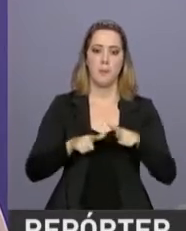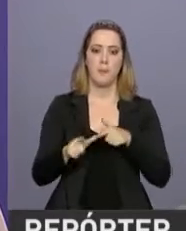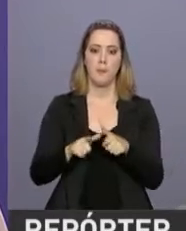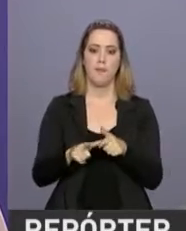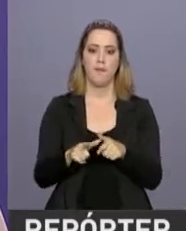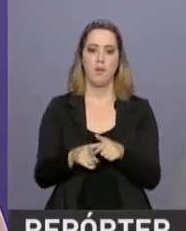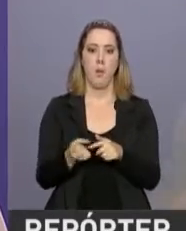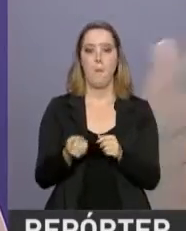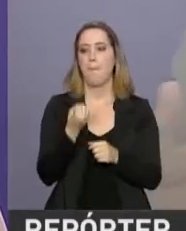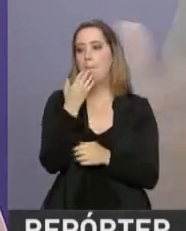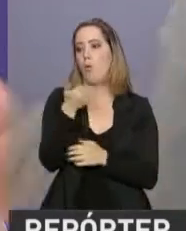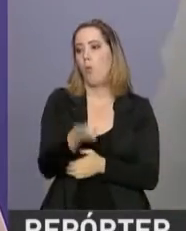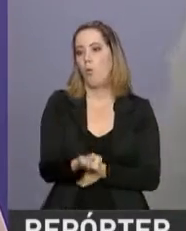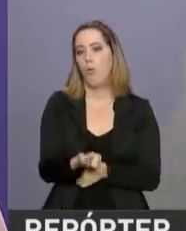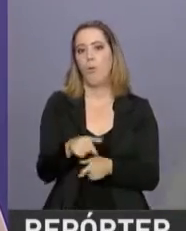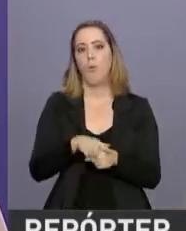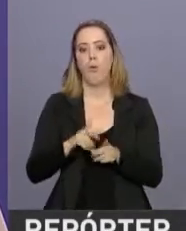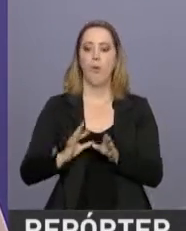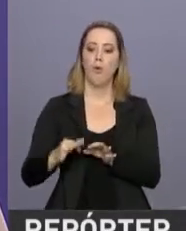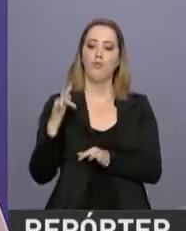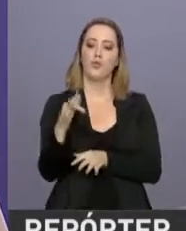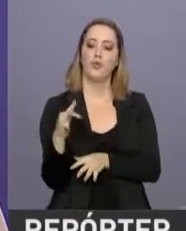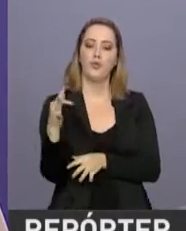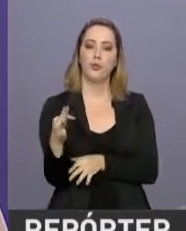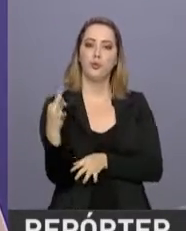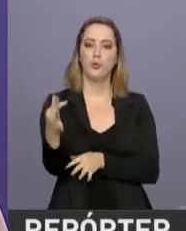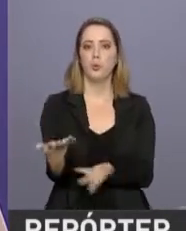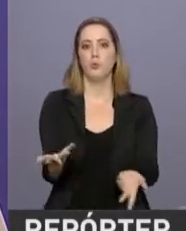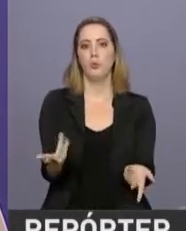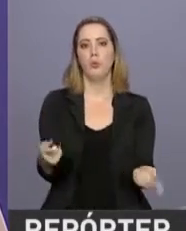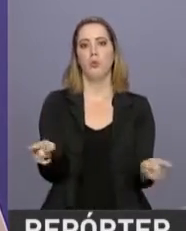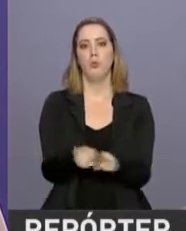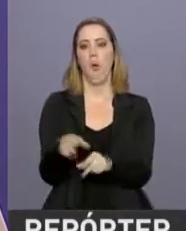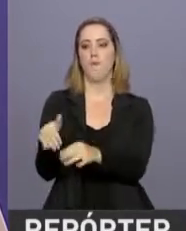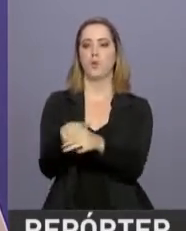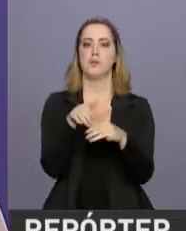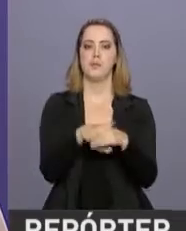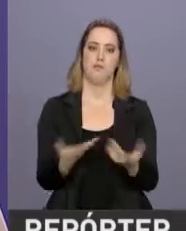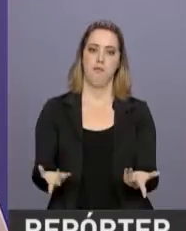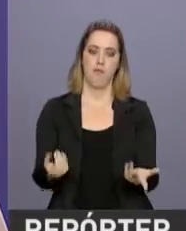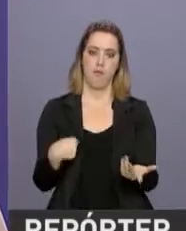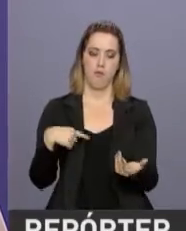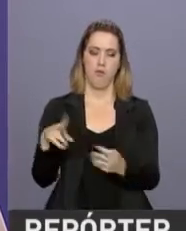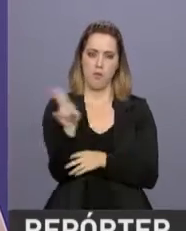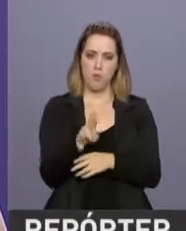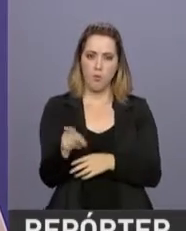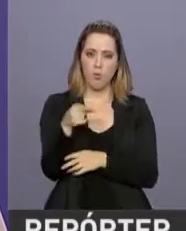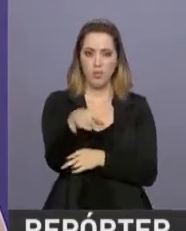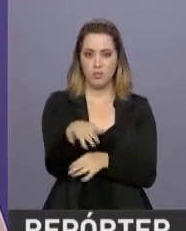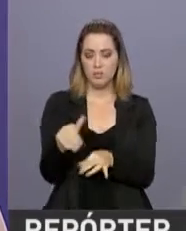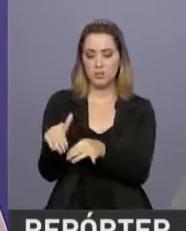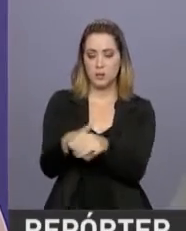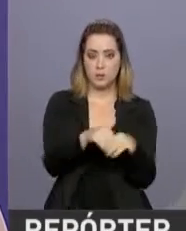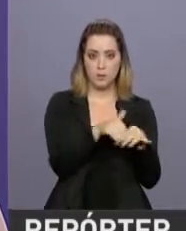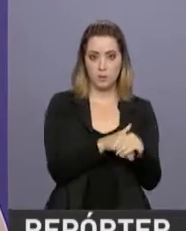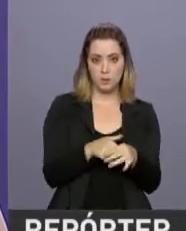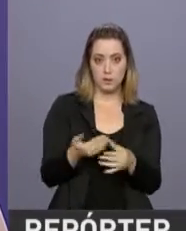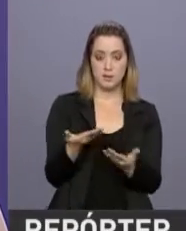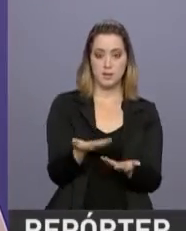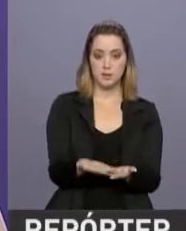meio que positiva, ficar postergando e adiando essa votação e utilizando do